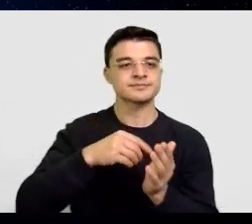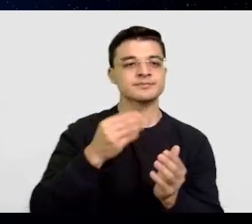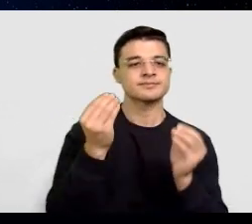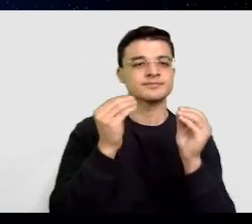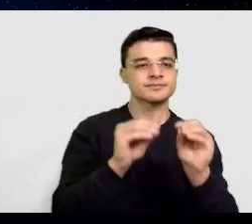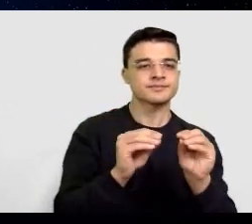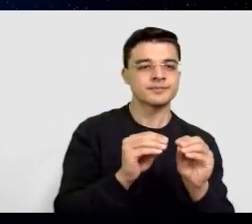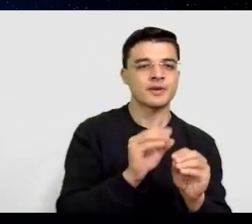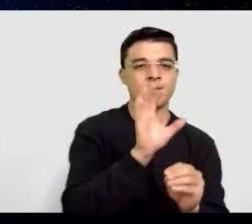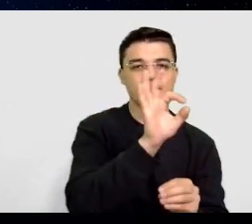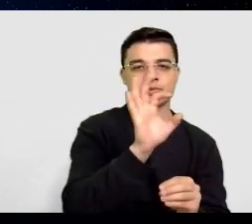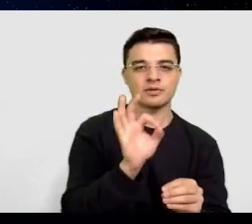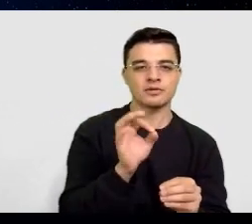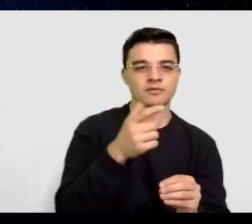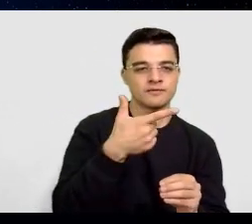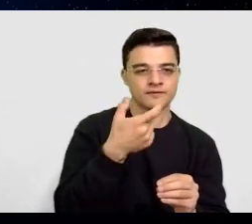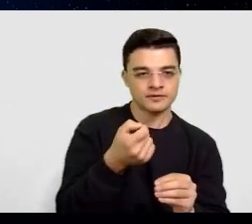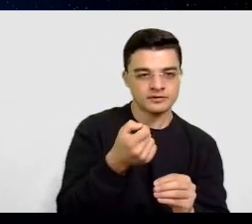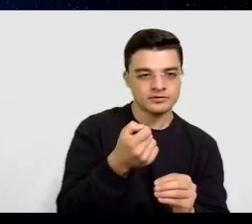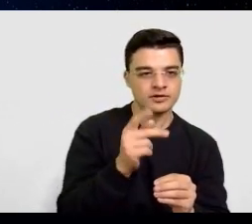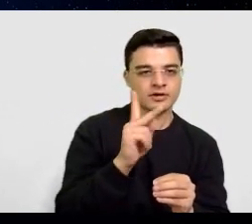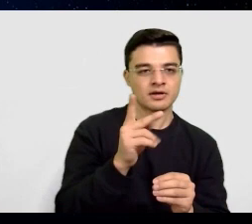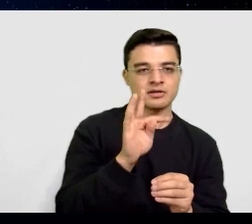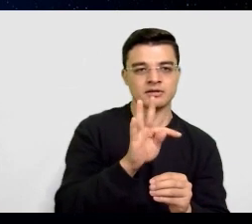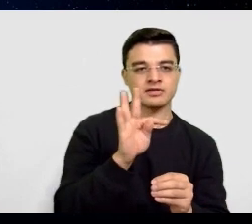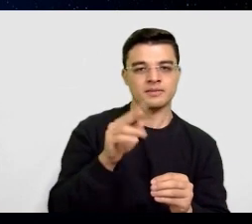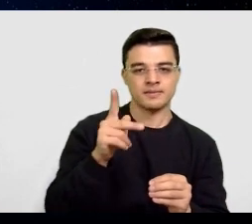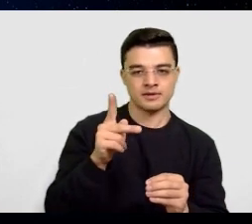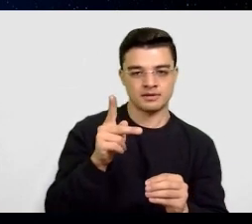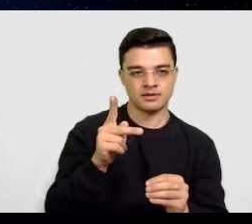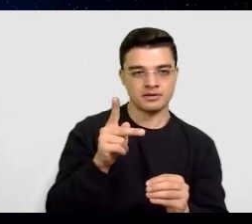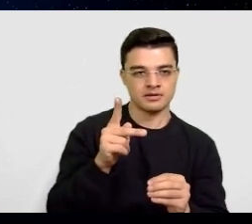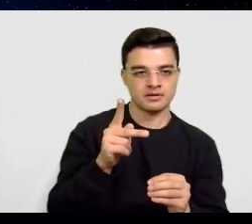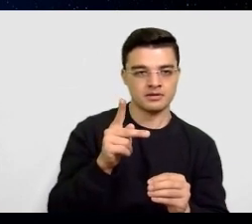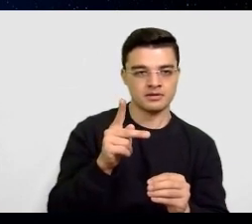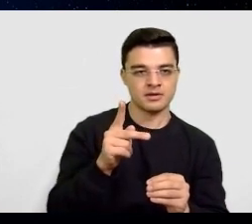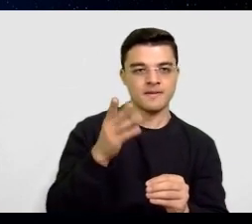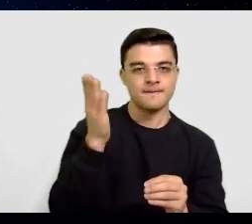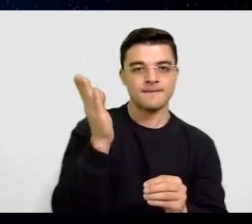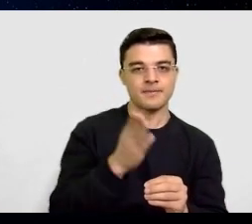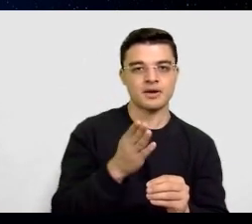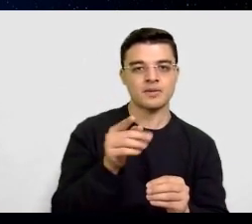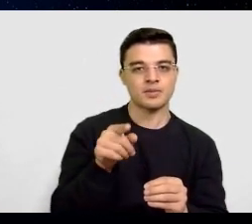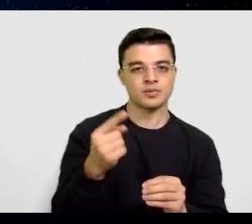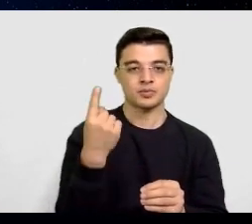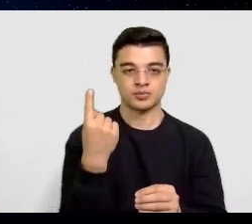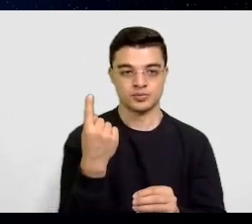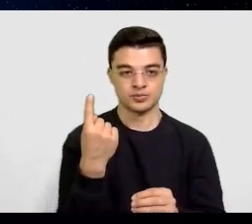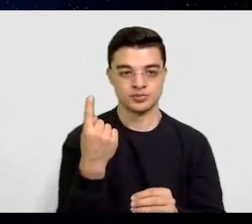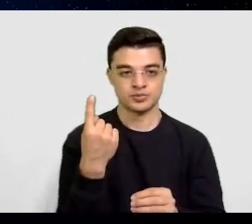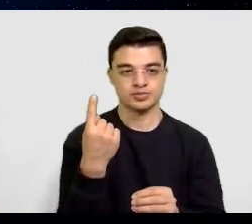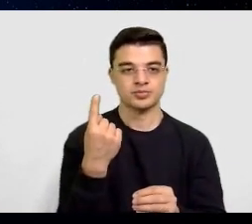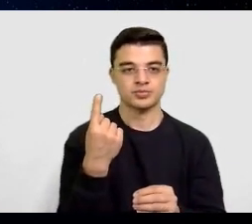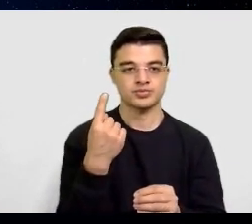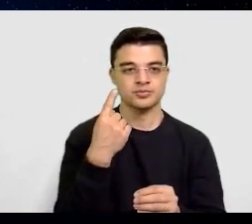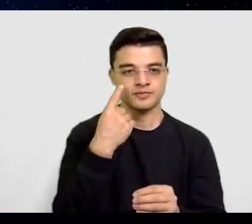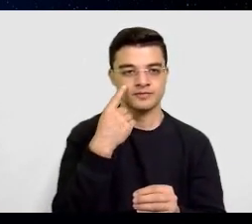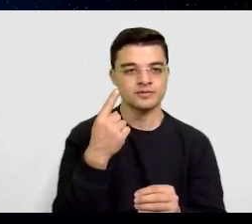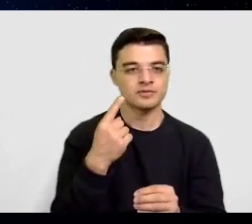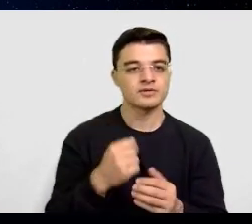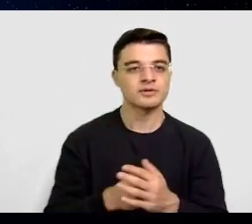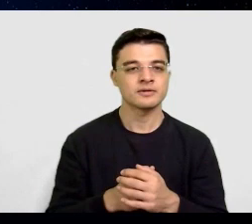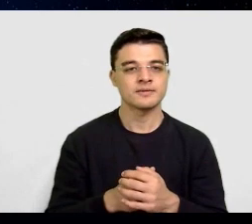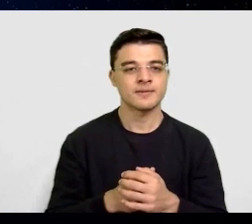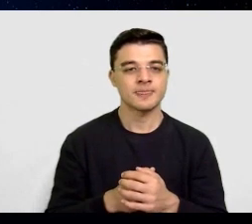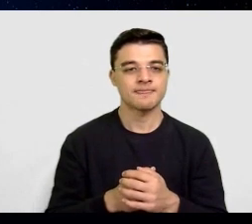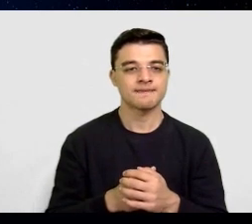HTTP, 2F 1.1, né, que é o barra 1.1, e aí coloquei lá o contra/R contra/N,